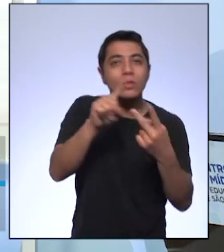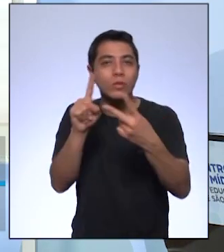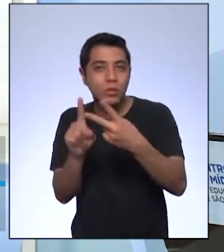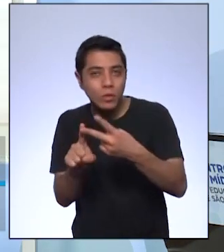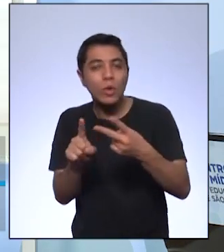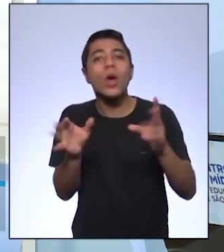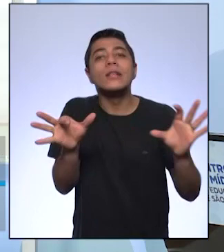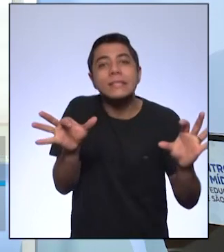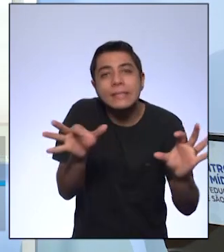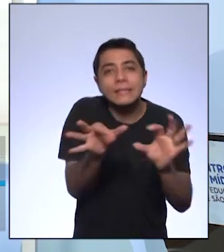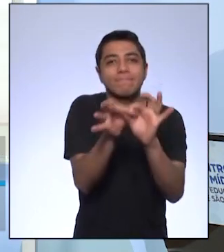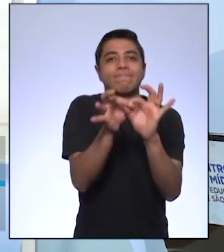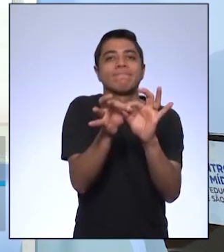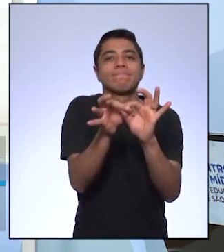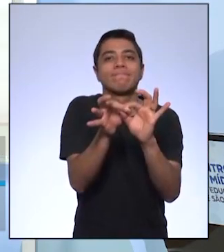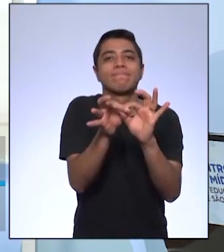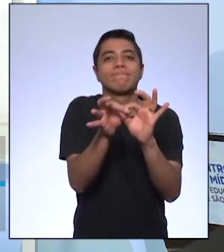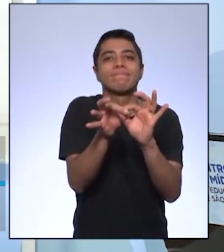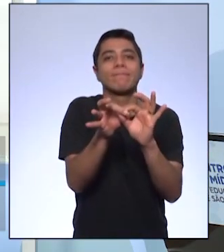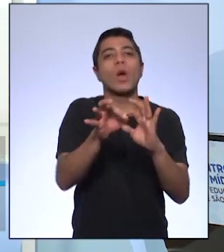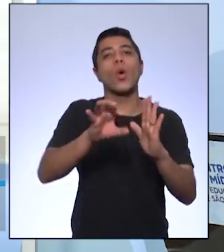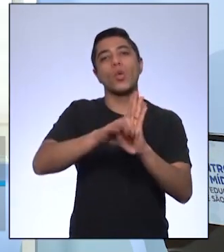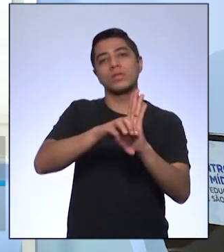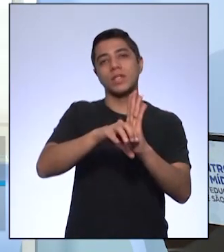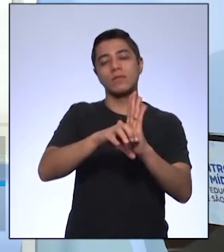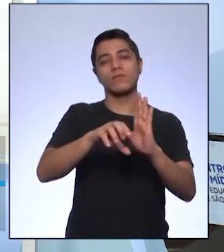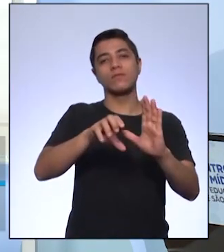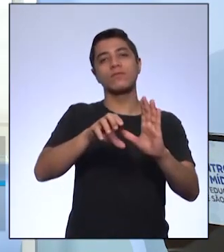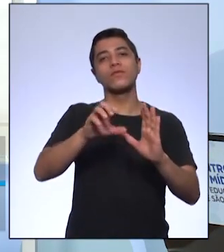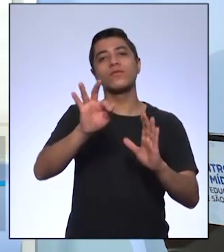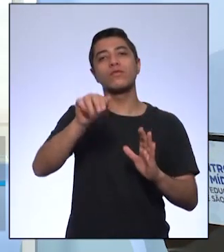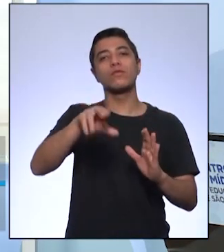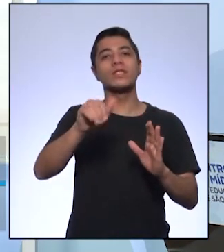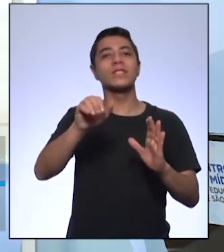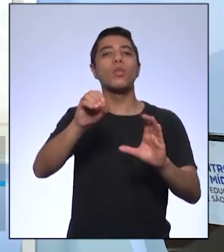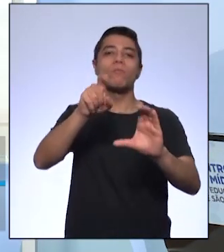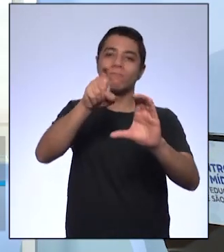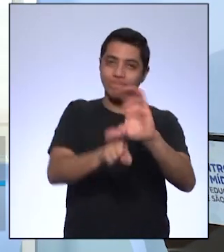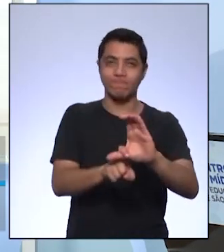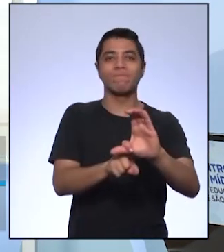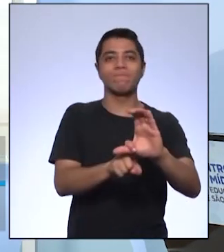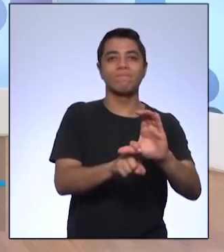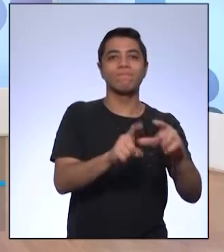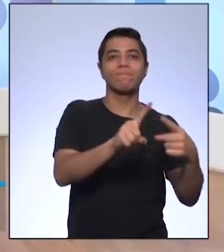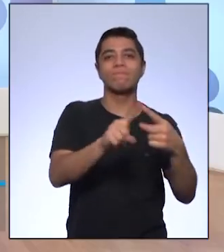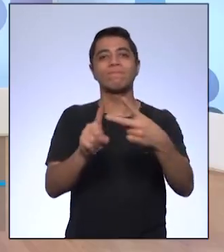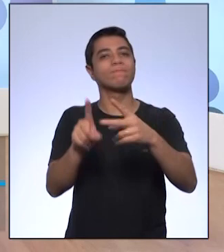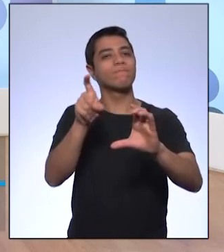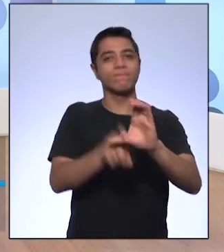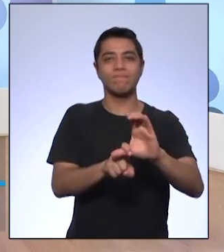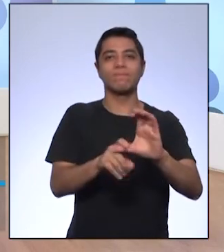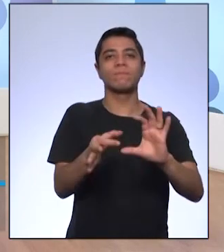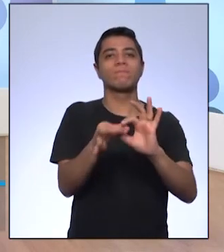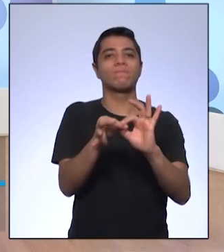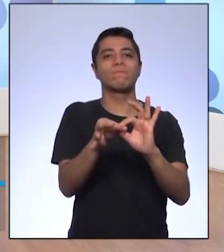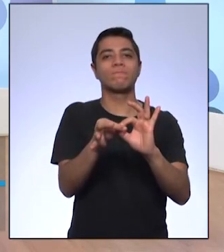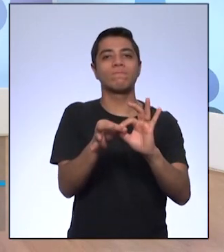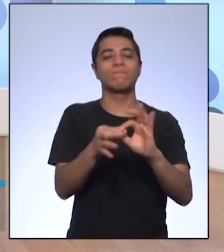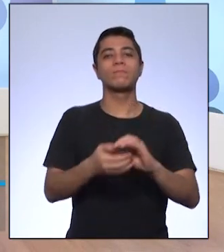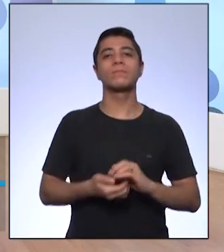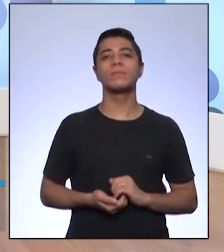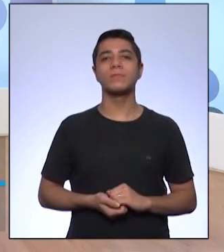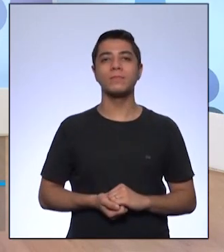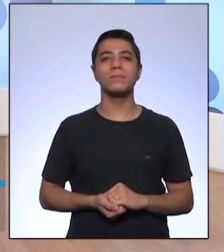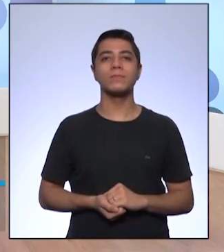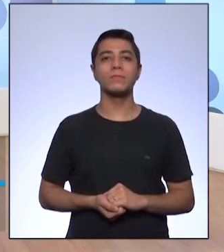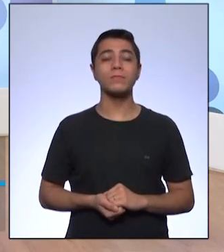aula de hoje. Tudo bem? Jonas, fazer um bolo. Olha, fazer um bolo eu posso pensar em várias coisas, né?